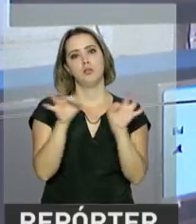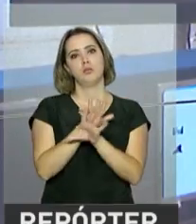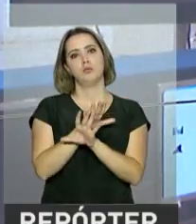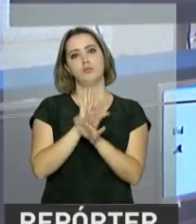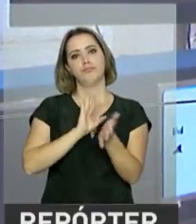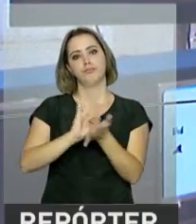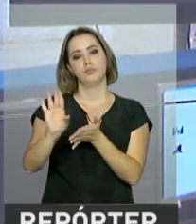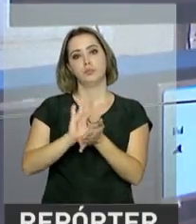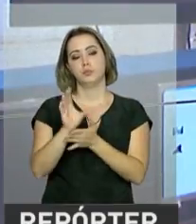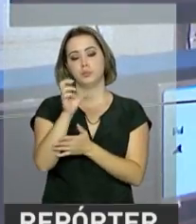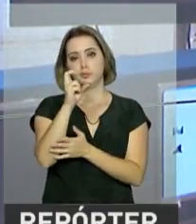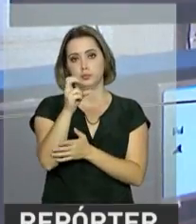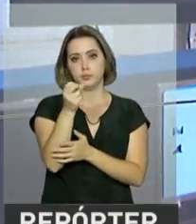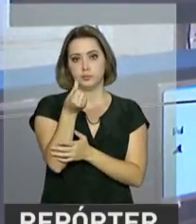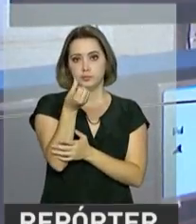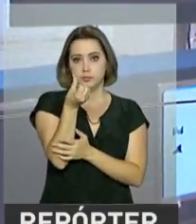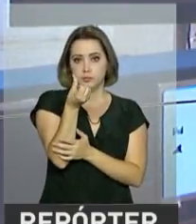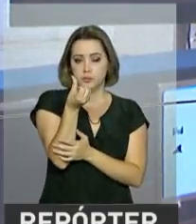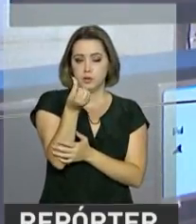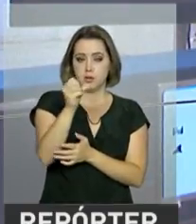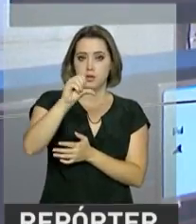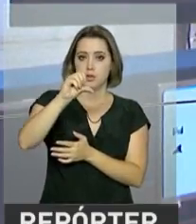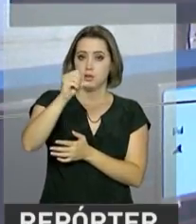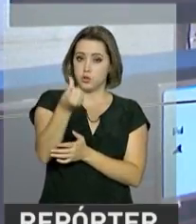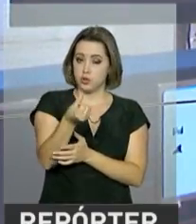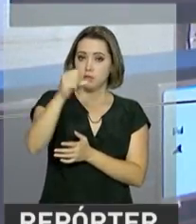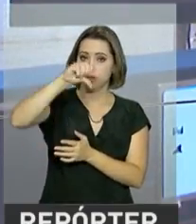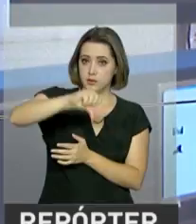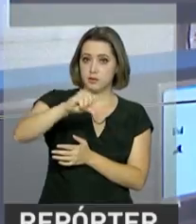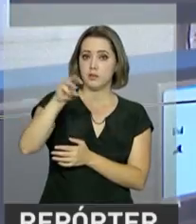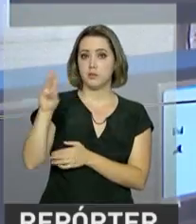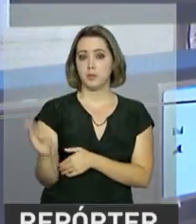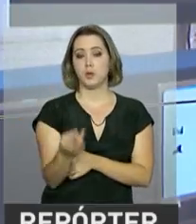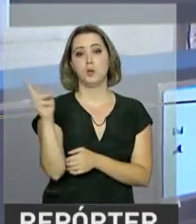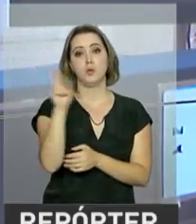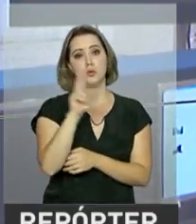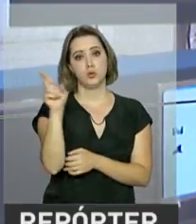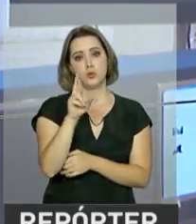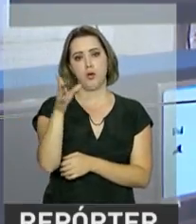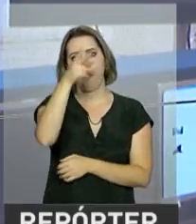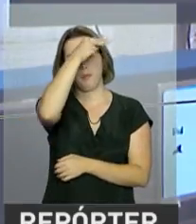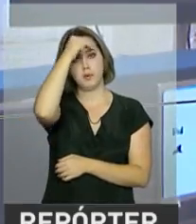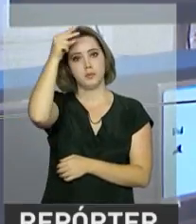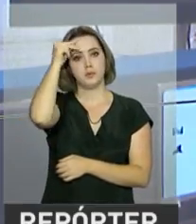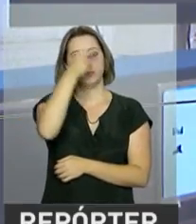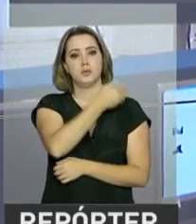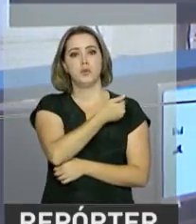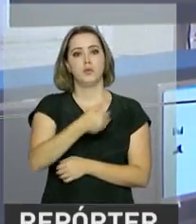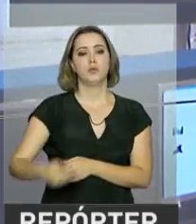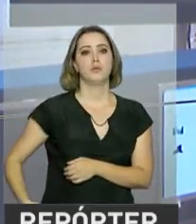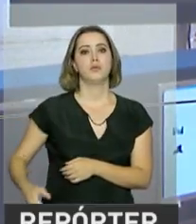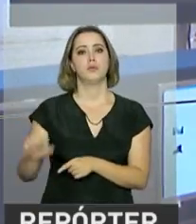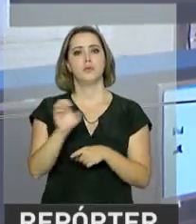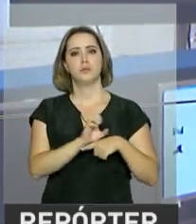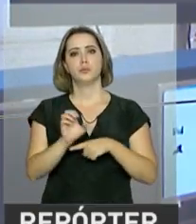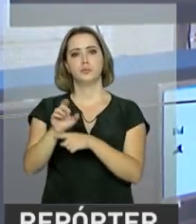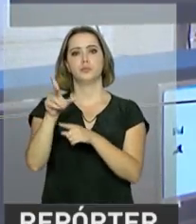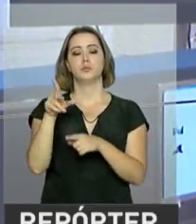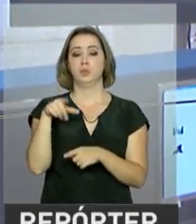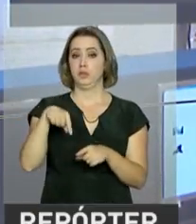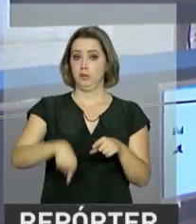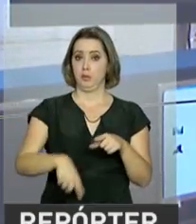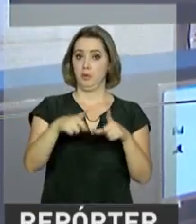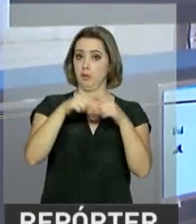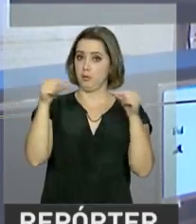repasse de 569 milhões de reais para as prefeituras governos estaduais e do distrito federal investirem na melhoria